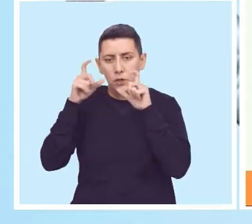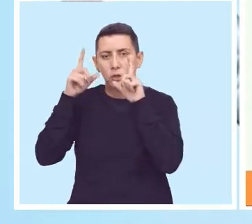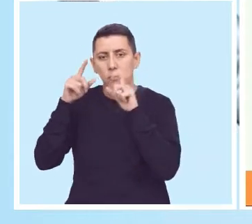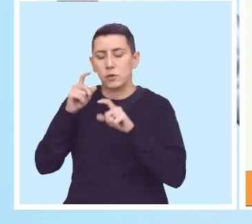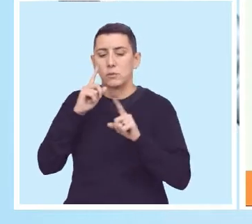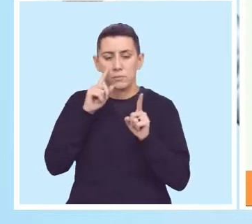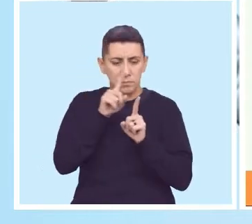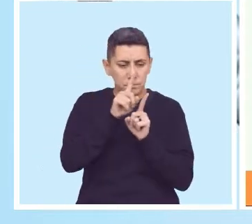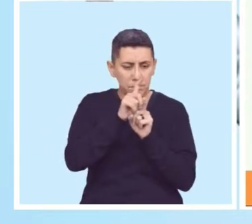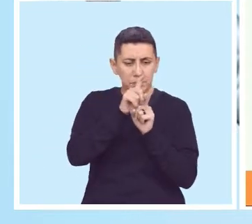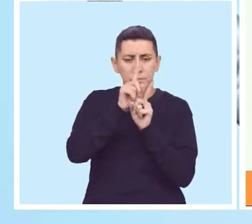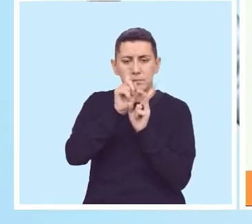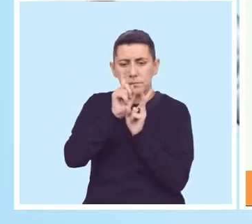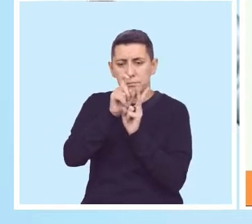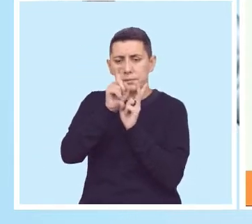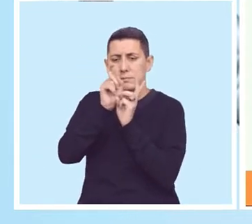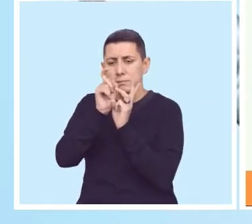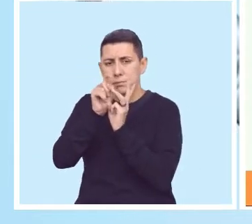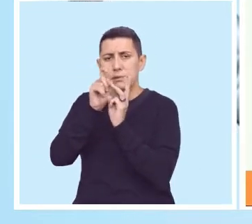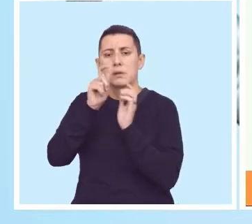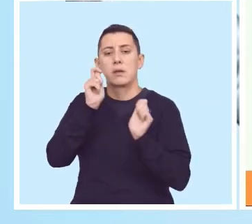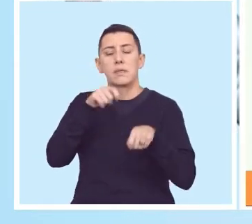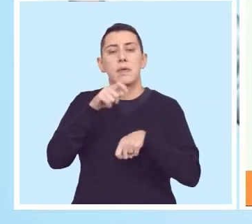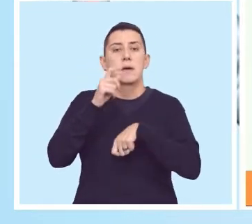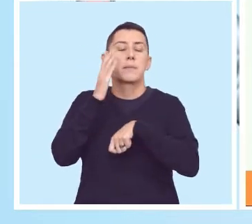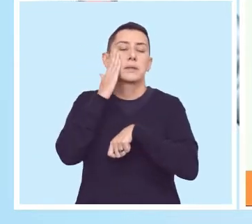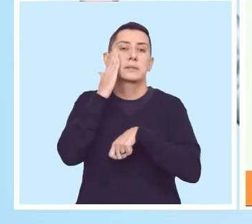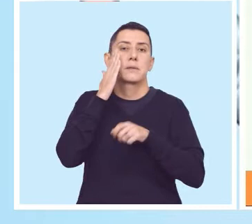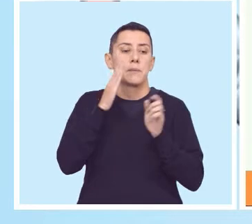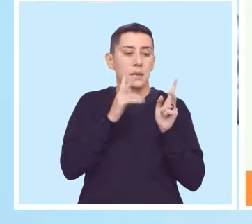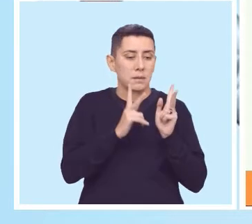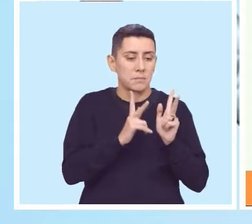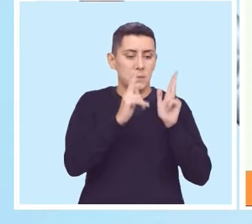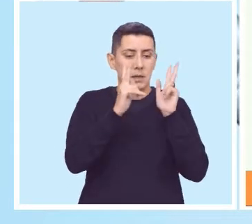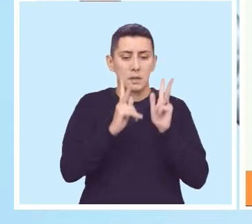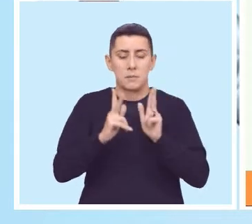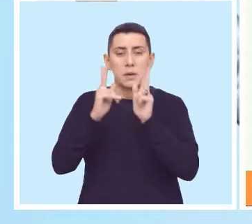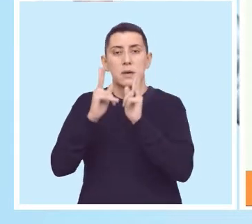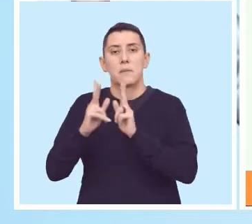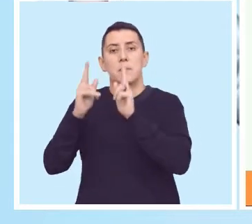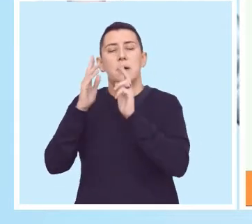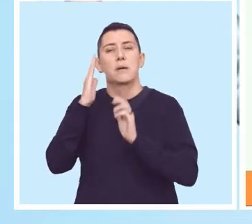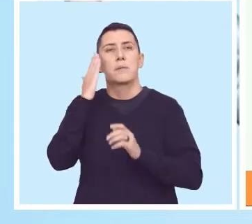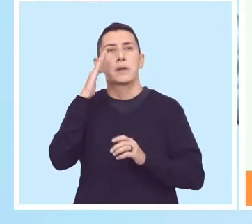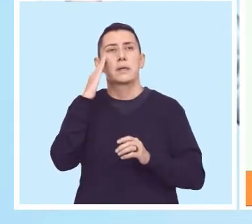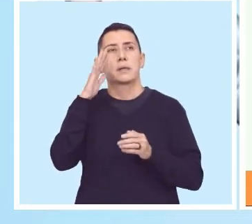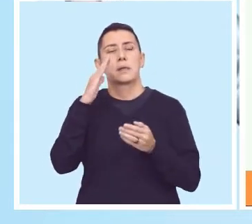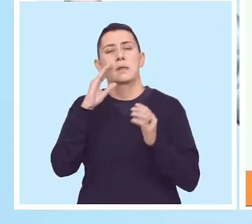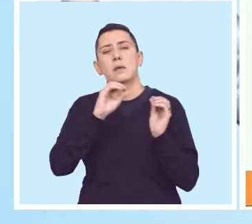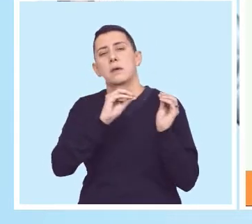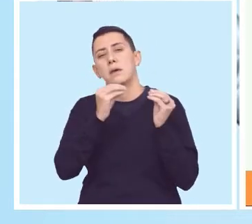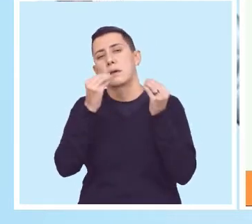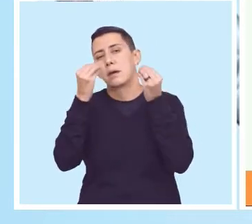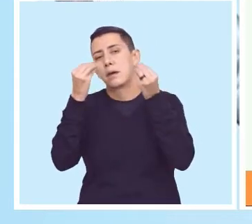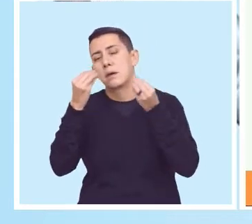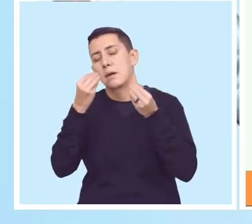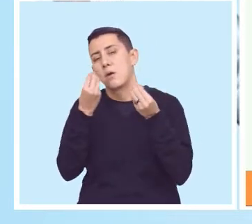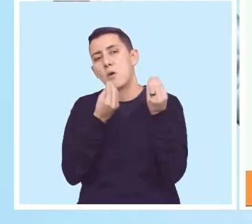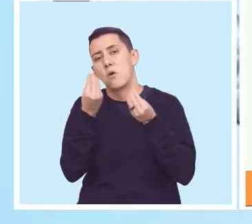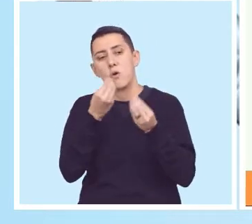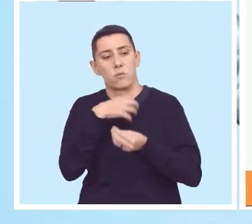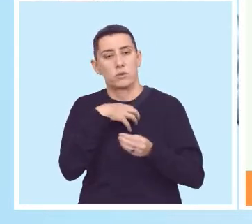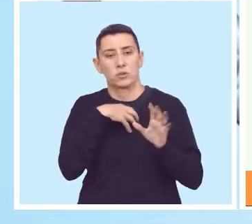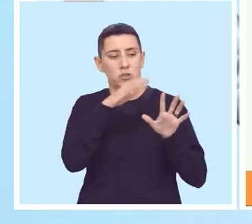conseguimos visualizar o que está acontecendo ali. Então, já dá para ter uma prévia, né? Então, sei lá, está tendo alguma situação ali